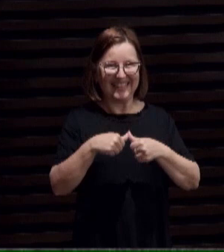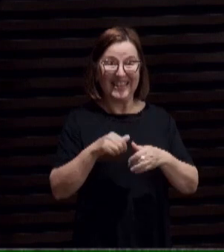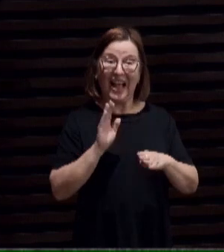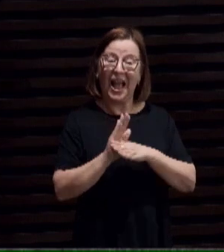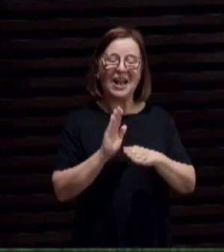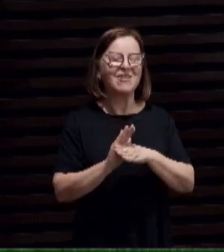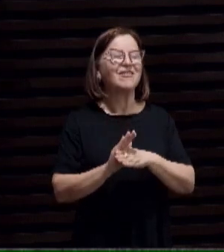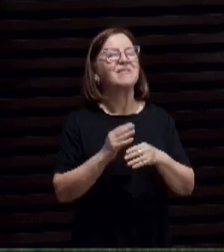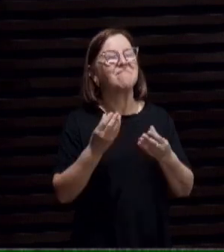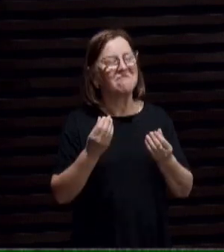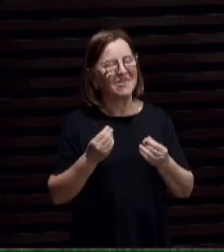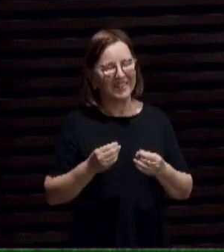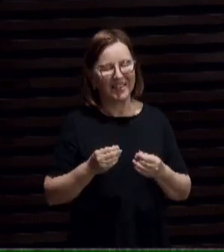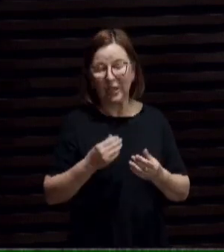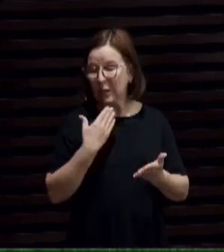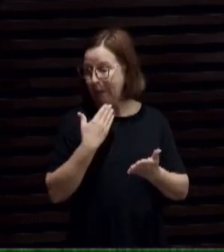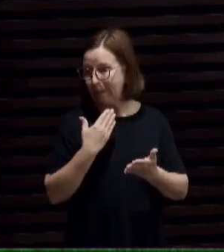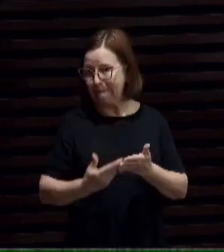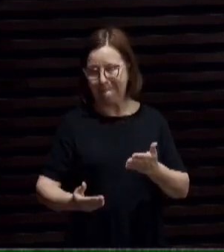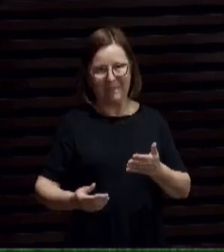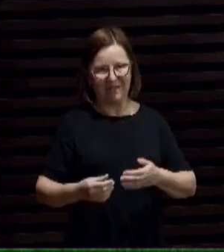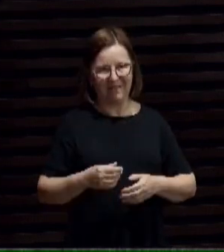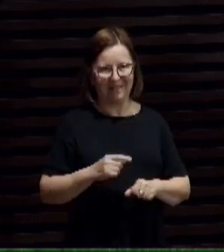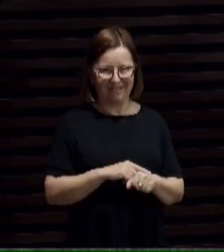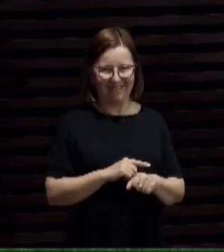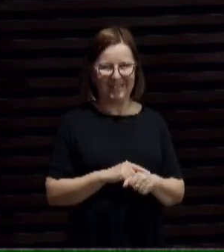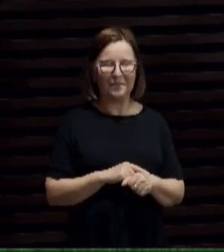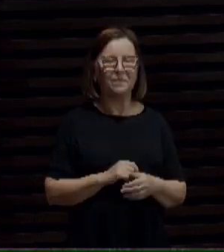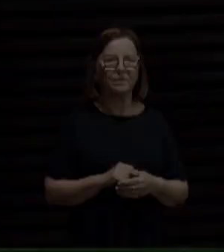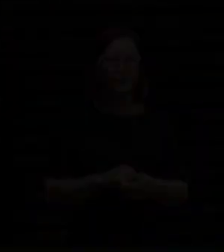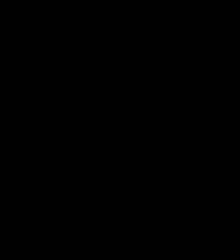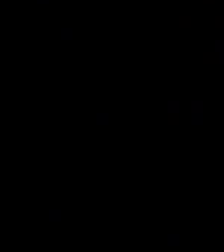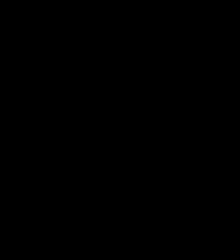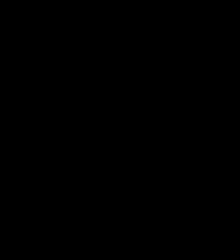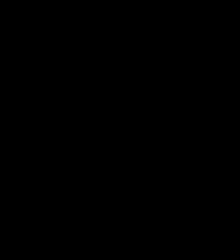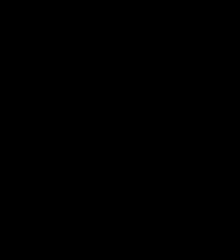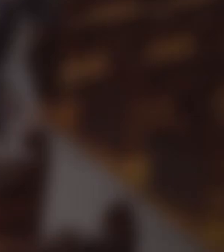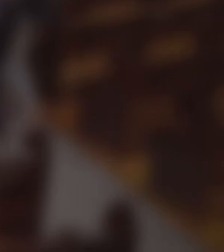muito. Não perca isso de vista. É importante.